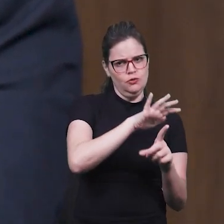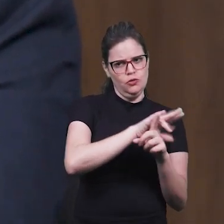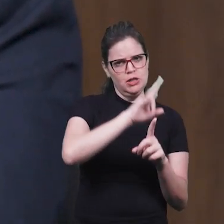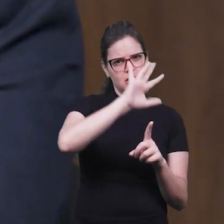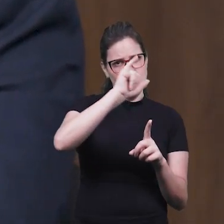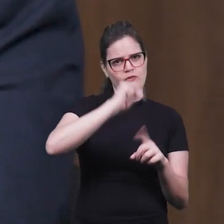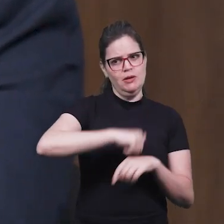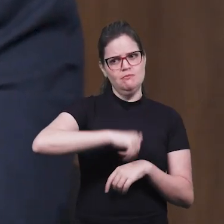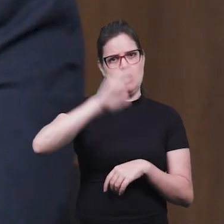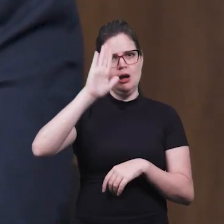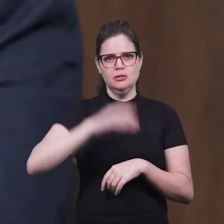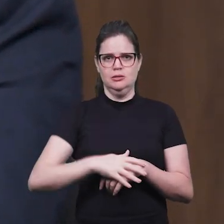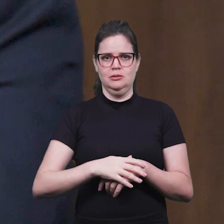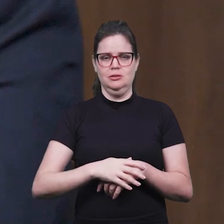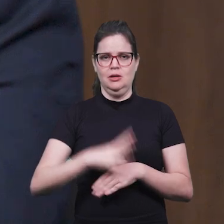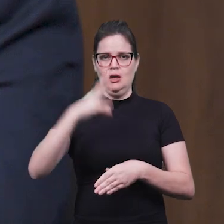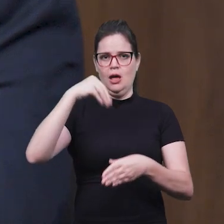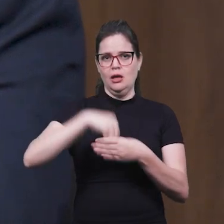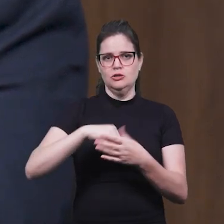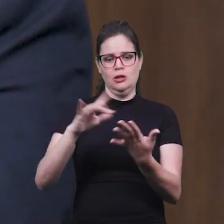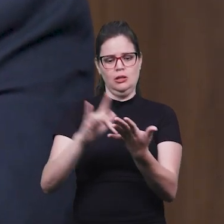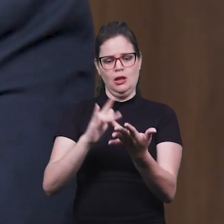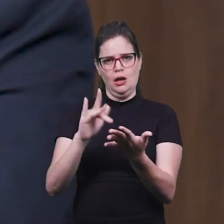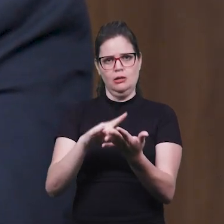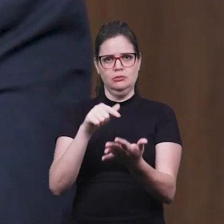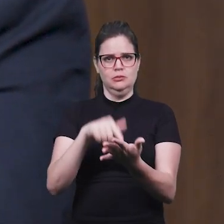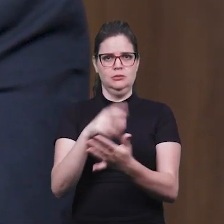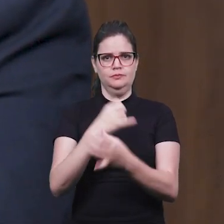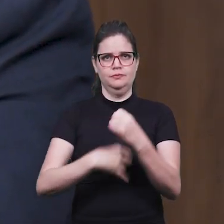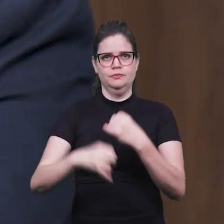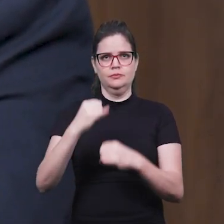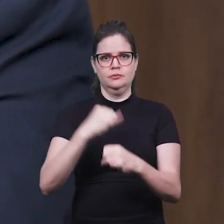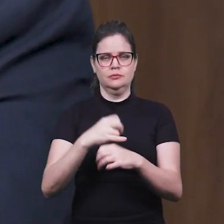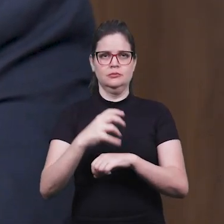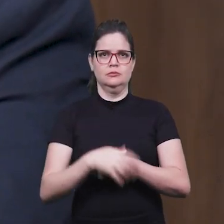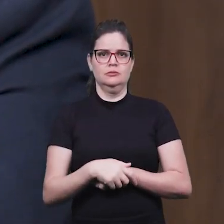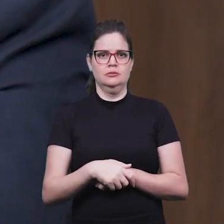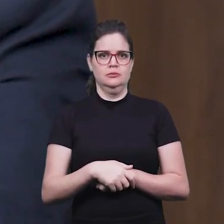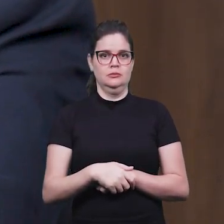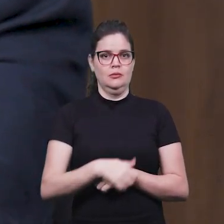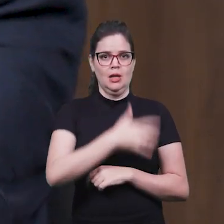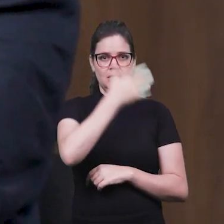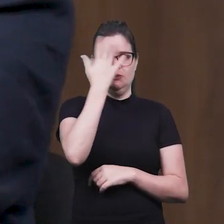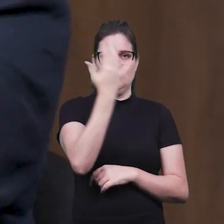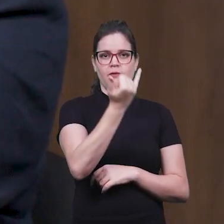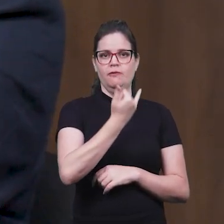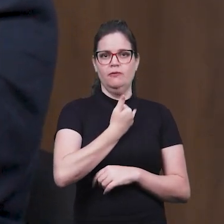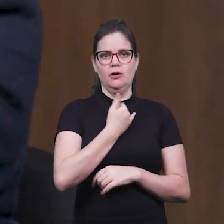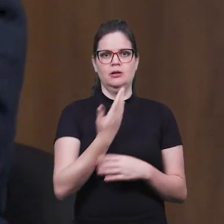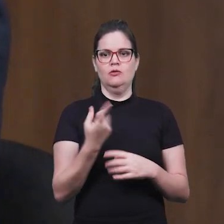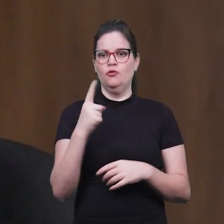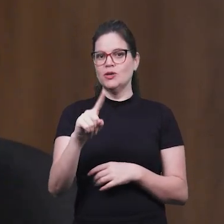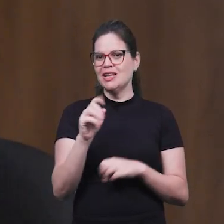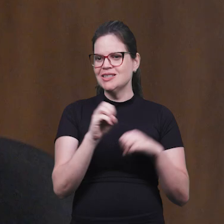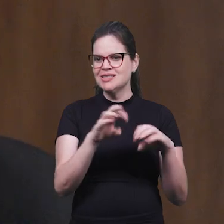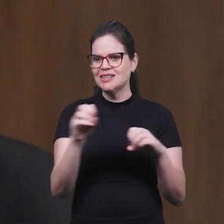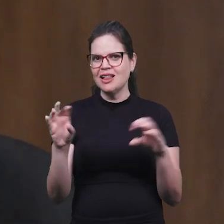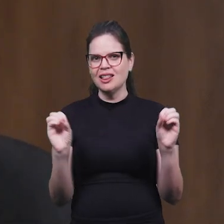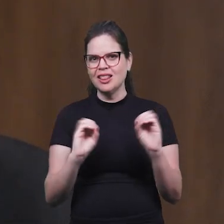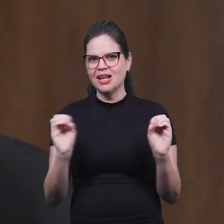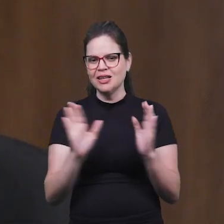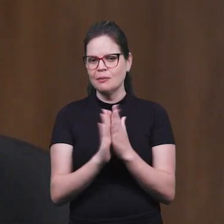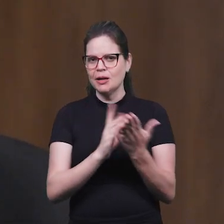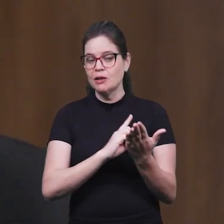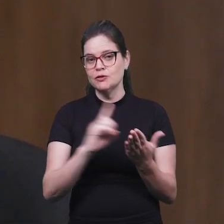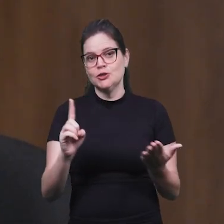tablet, é da internet, é daquele maluco que diz uma coisa que não. Então aí de repente você se surpreende